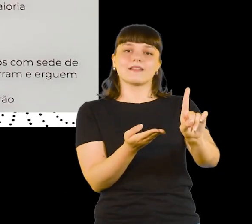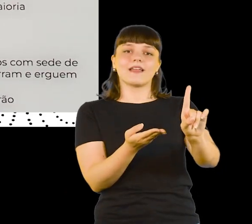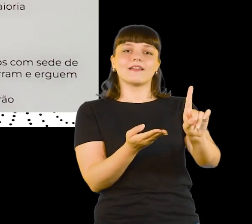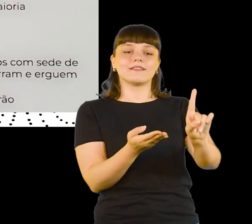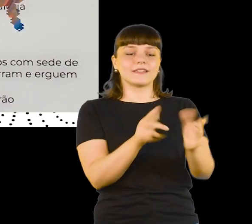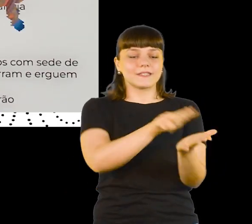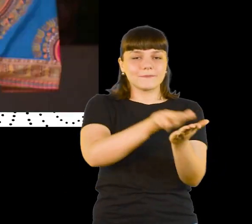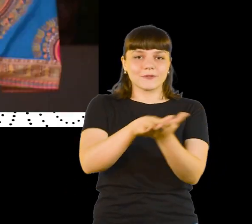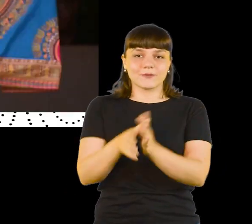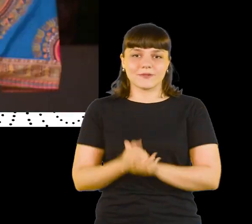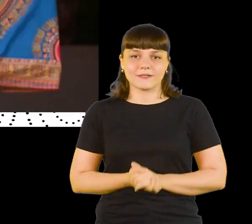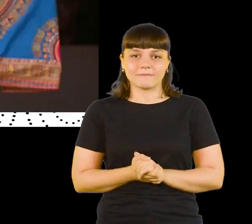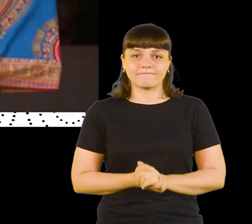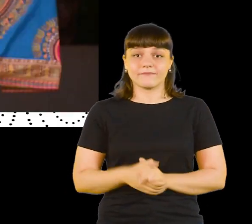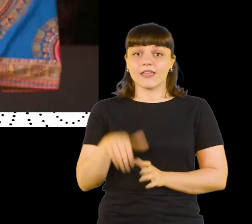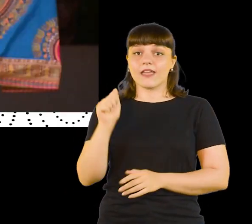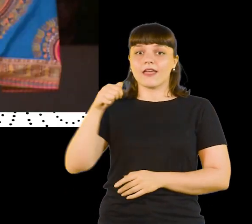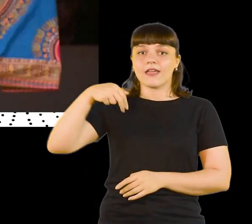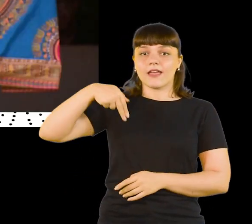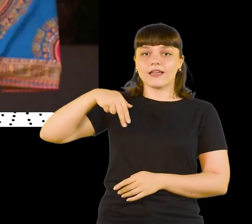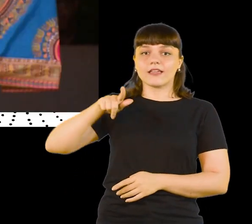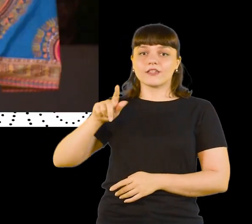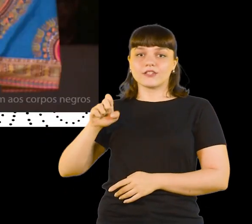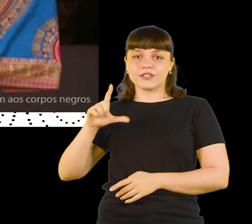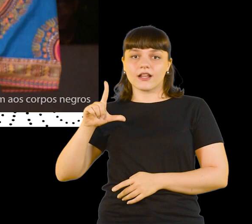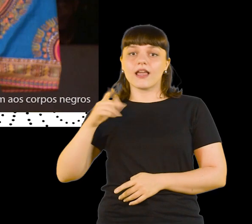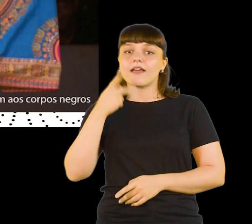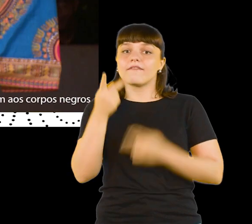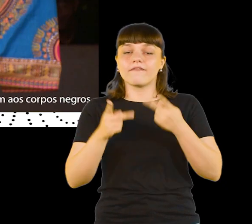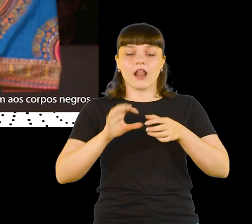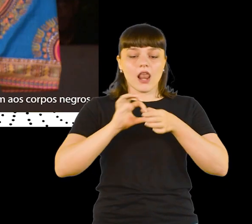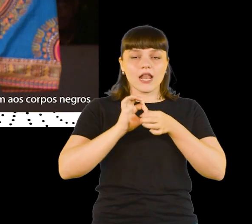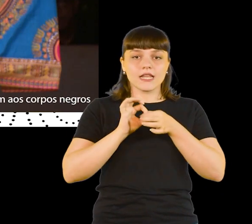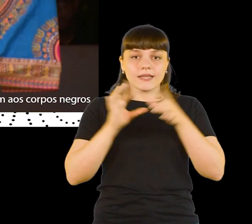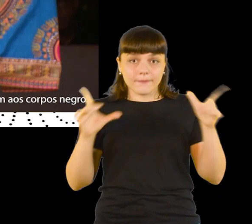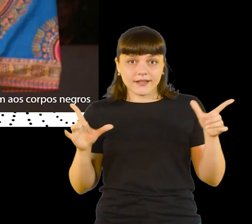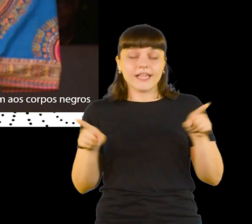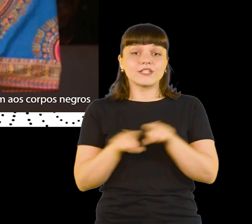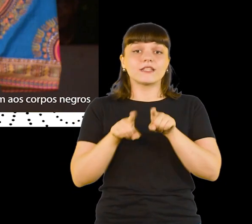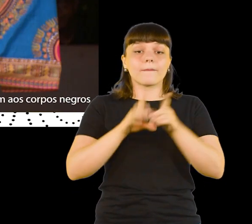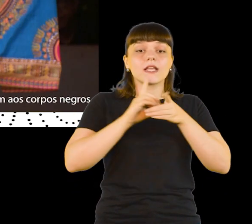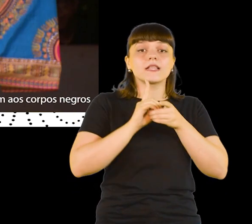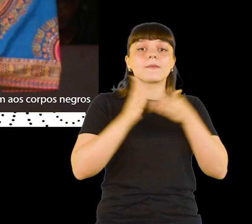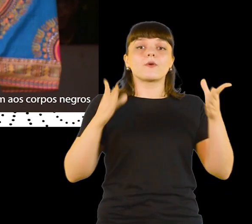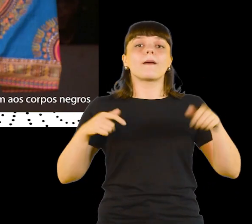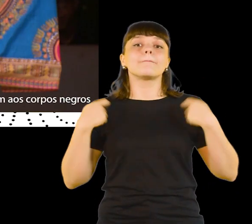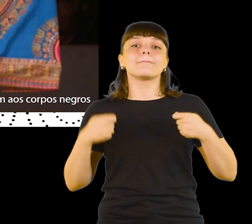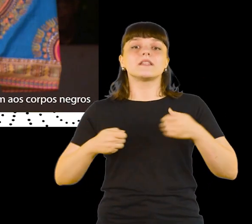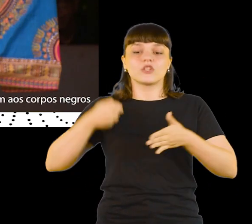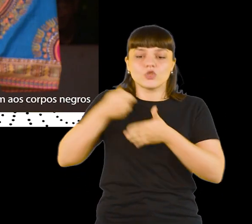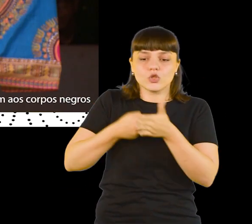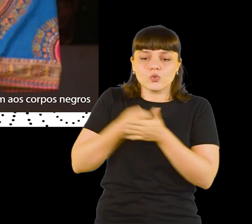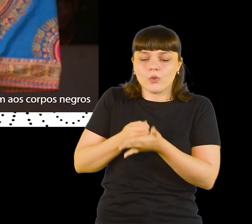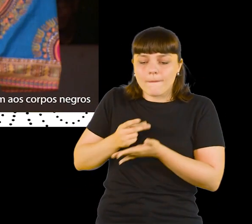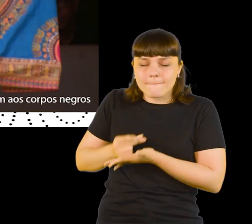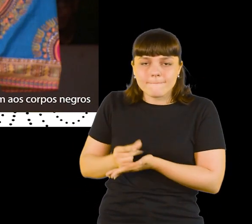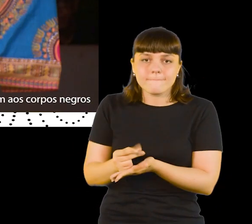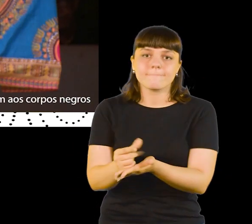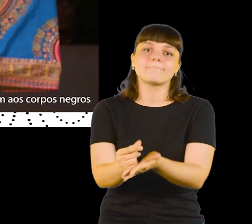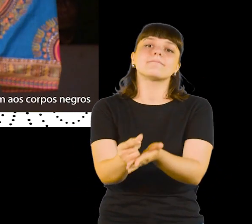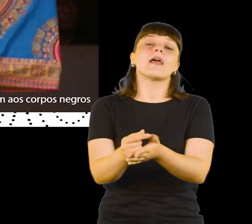esses corpos. Angela Davis fala, liberdade é luta constante. Sabemos nós que